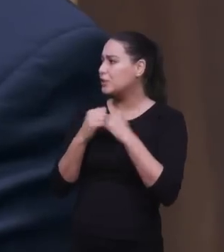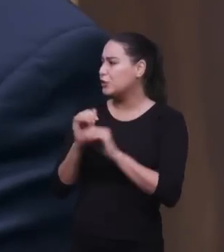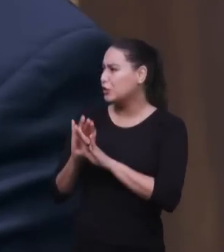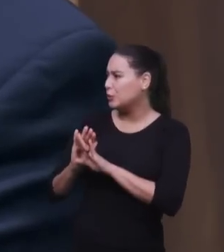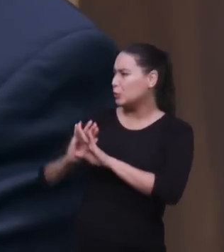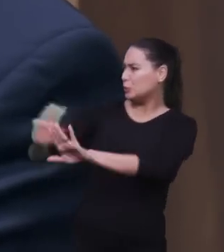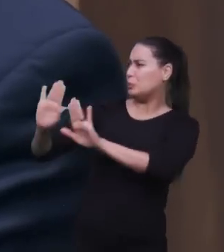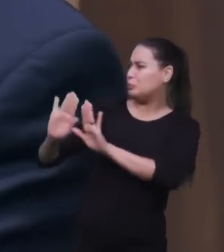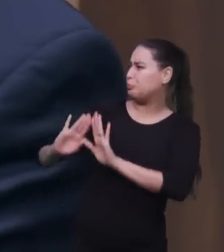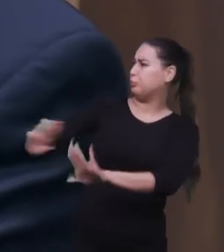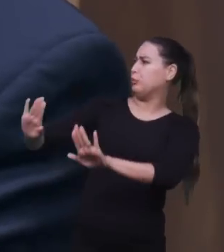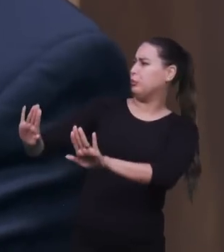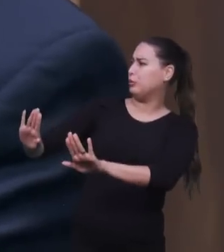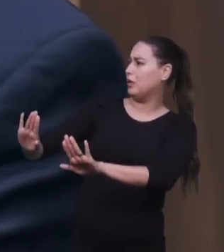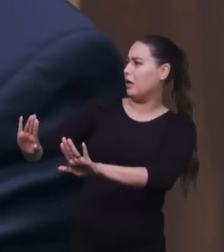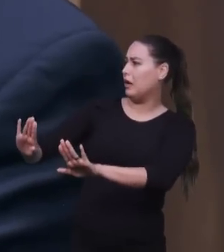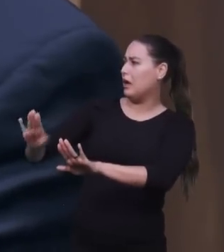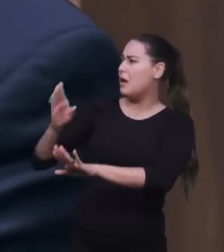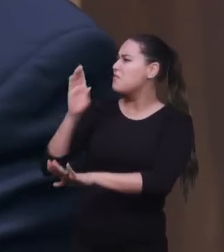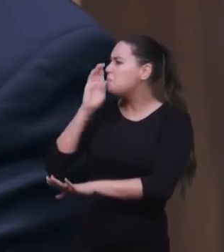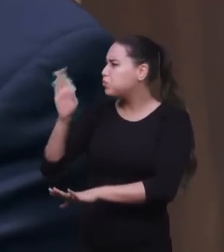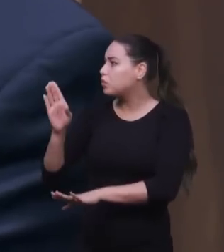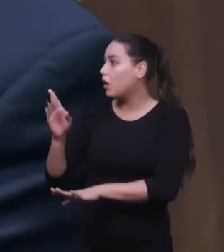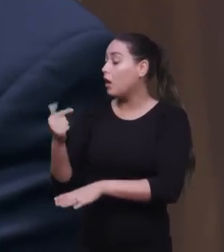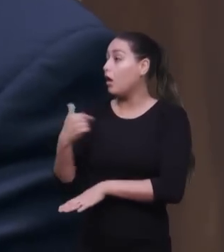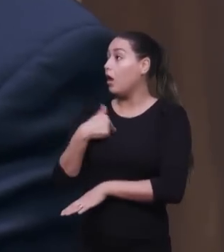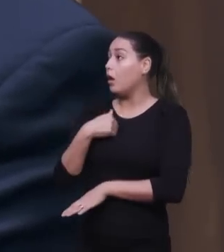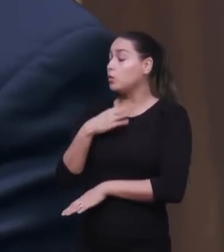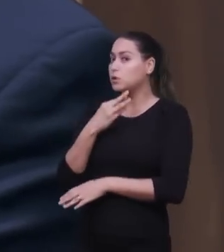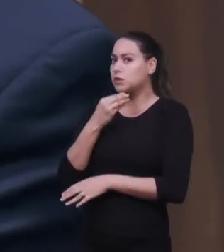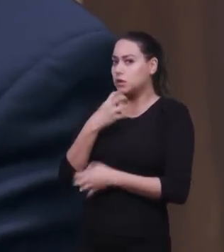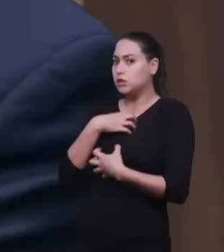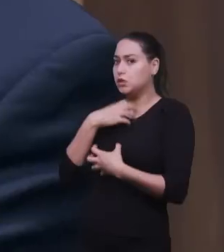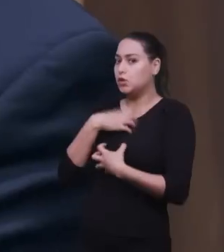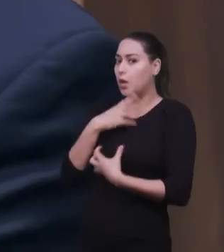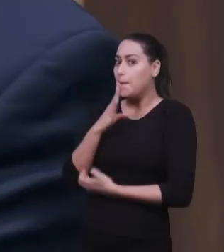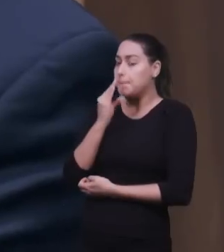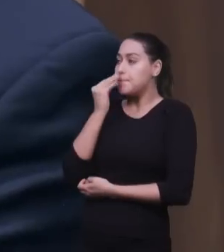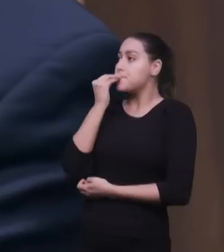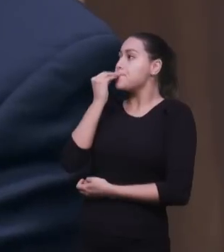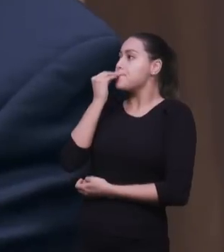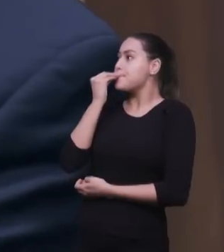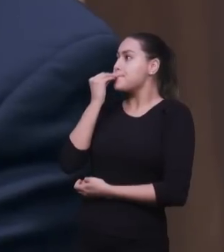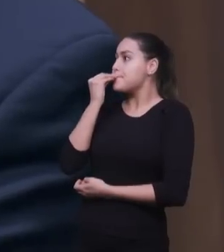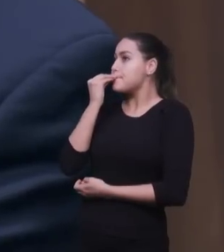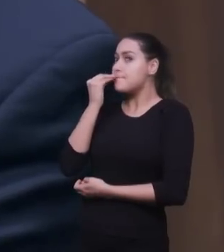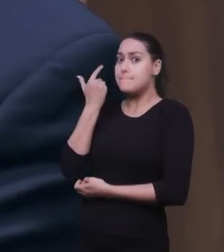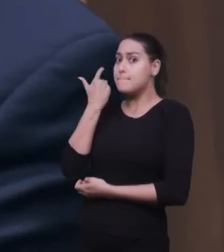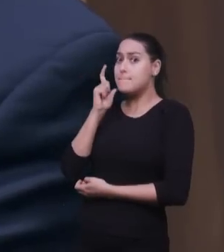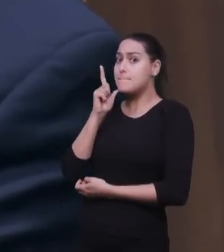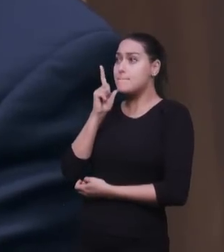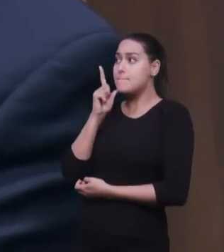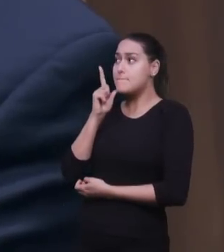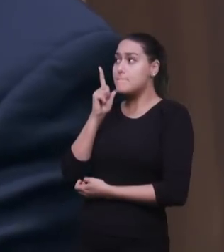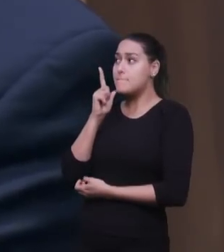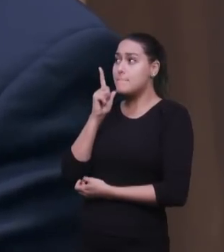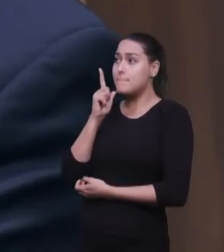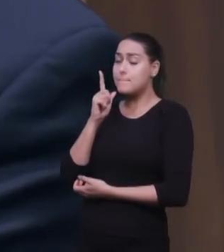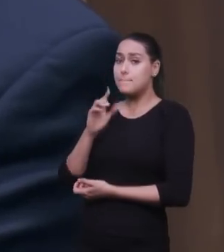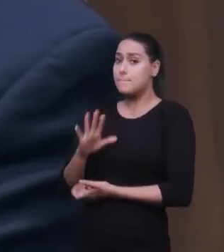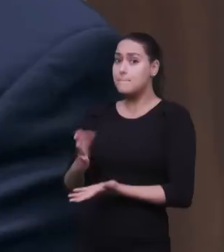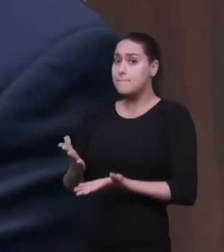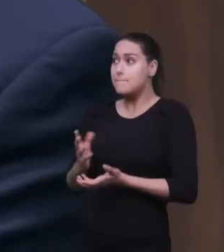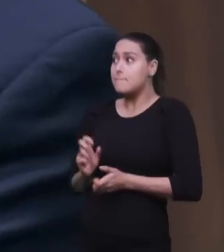te apartear, mas eu não conseguia abrir minha boca. Era como se a minha boca estivesse fechada ali. Era o Espírito Santo operando. E aí ele disse